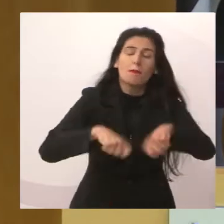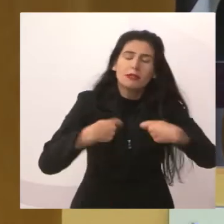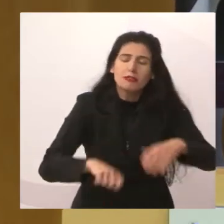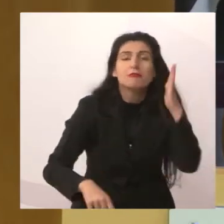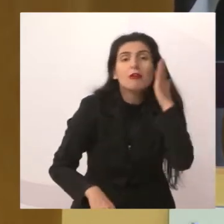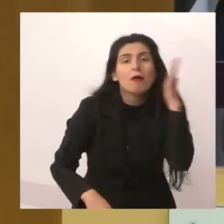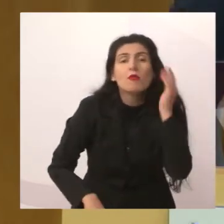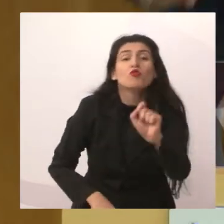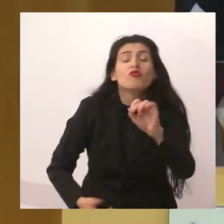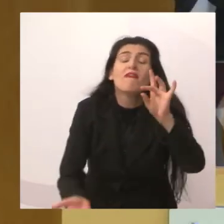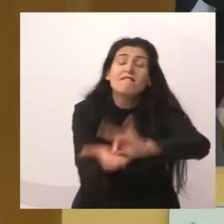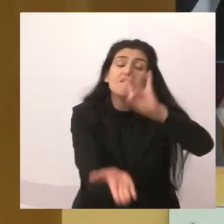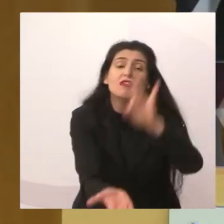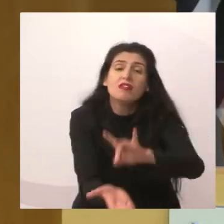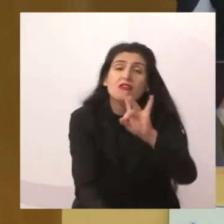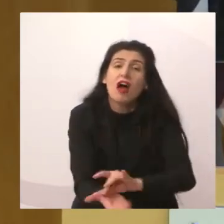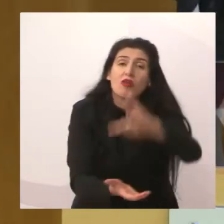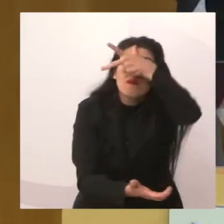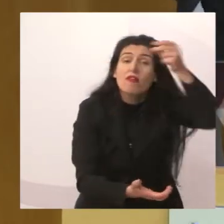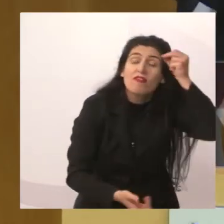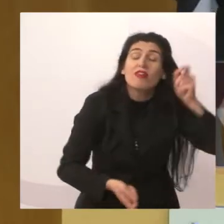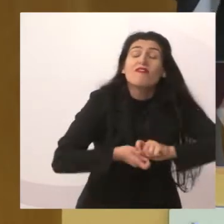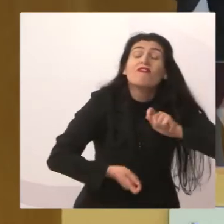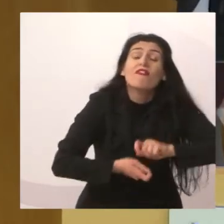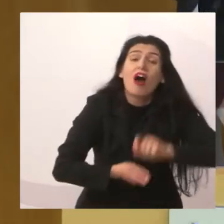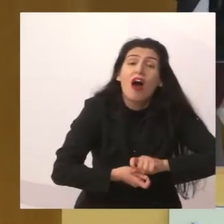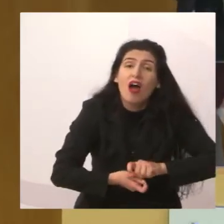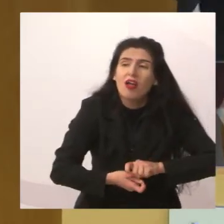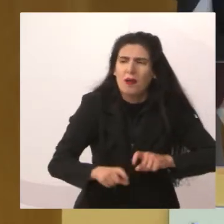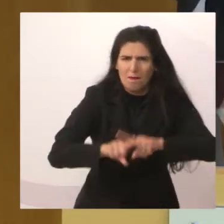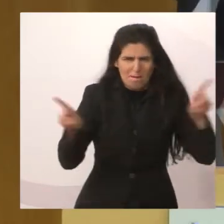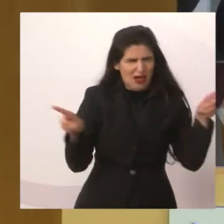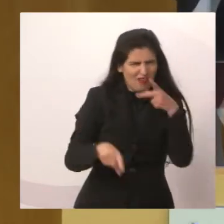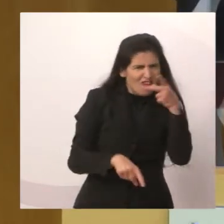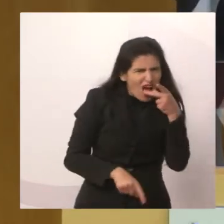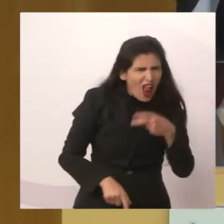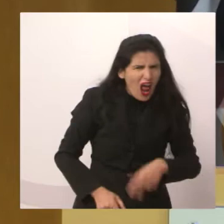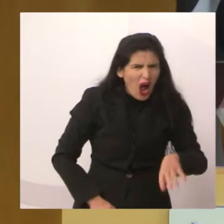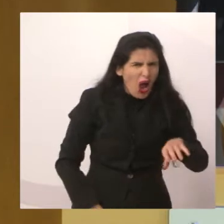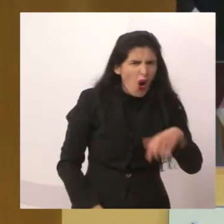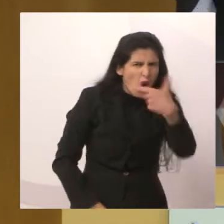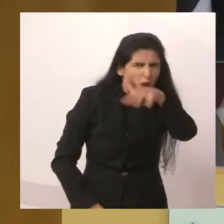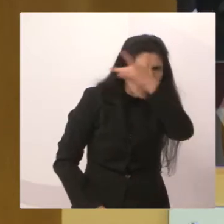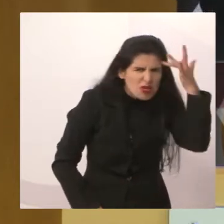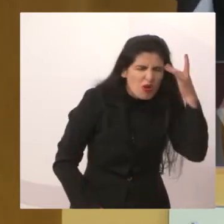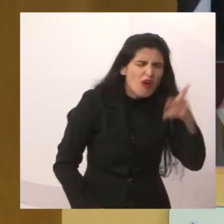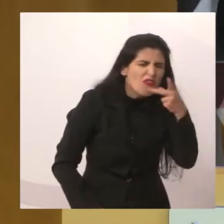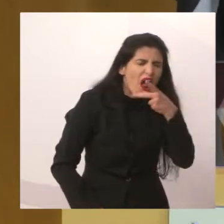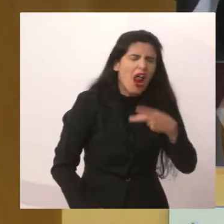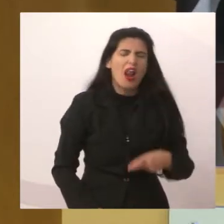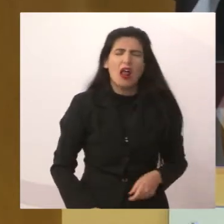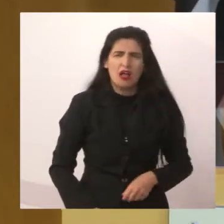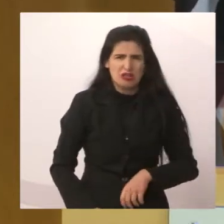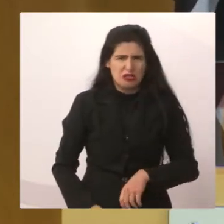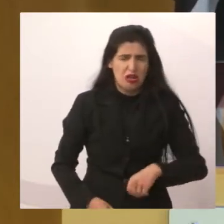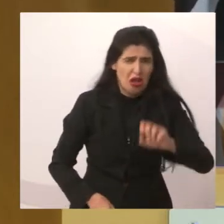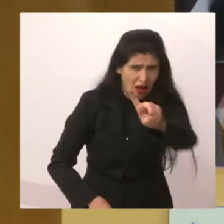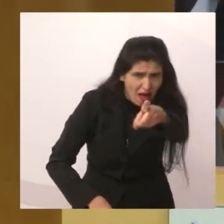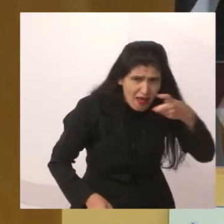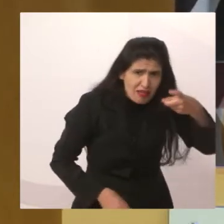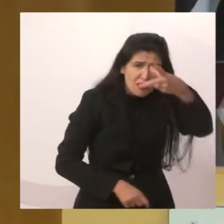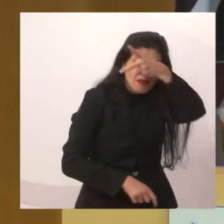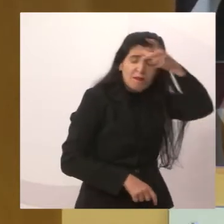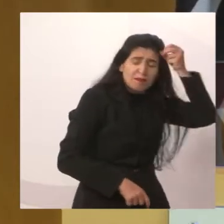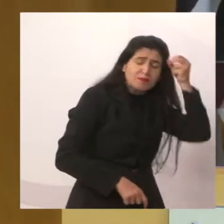faz. E alguém ter coragem de levantar uma bandeira e dizer que o Marco Aurélio não investiu na educação nessa cidade,